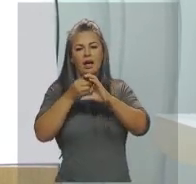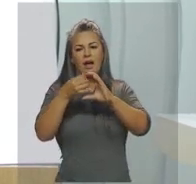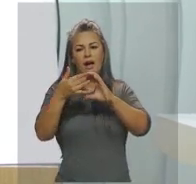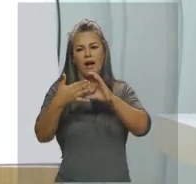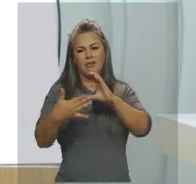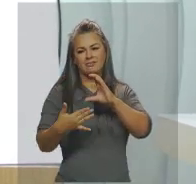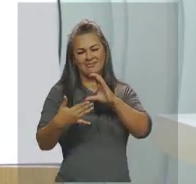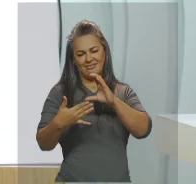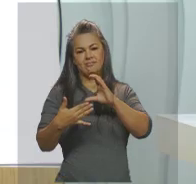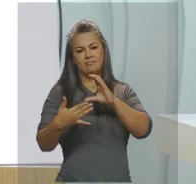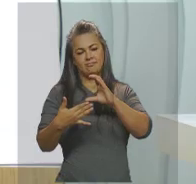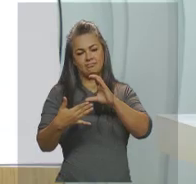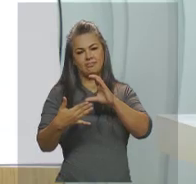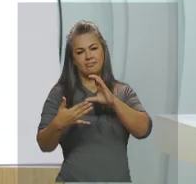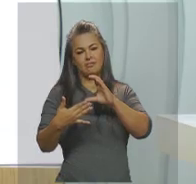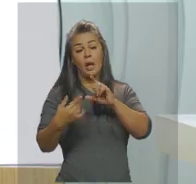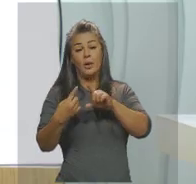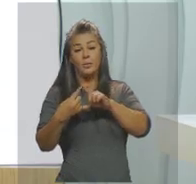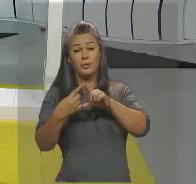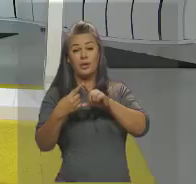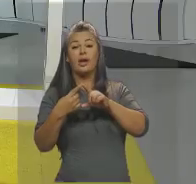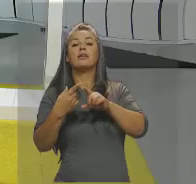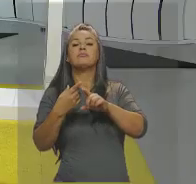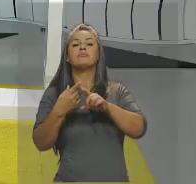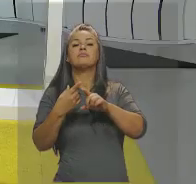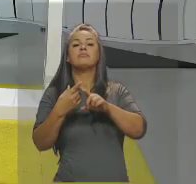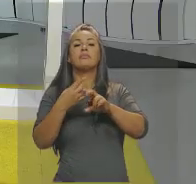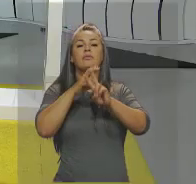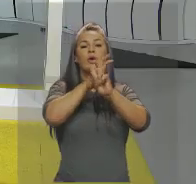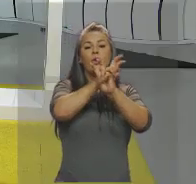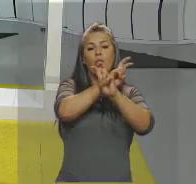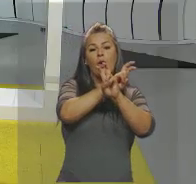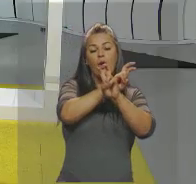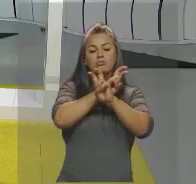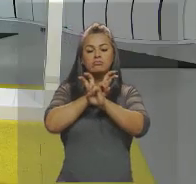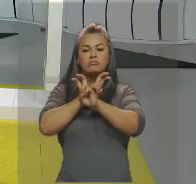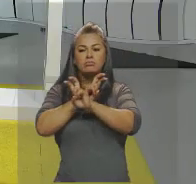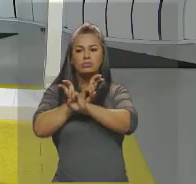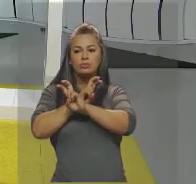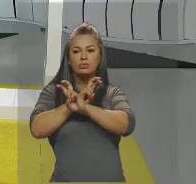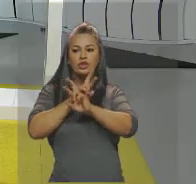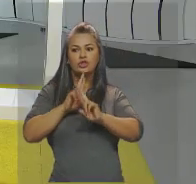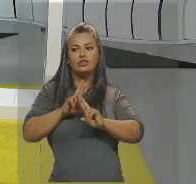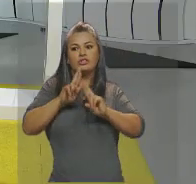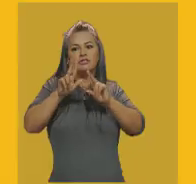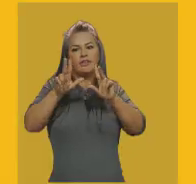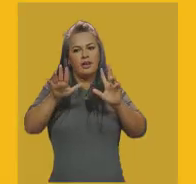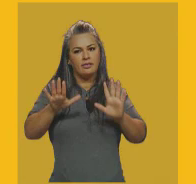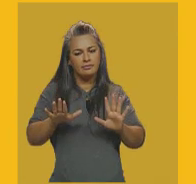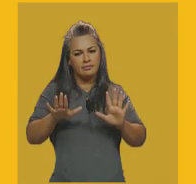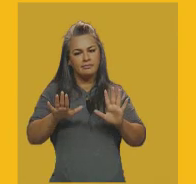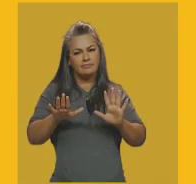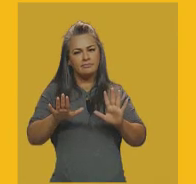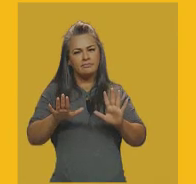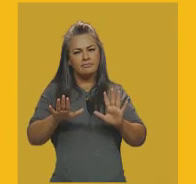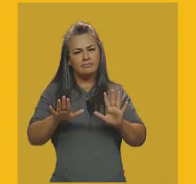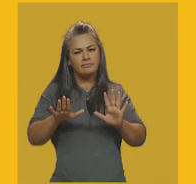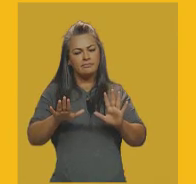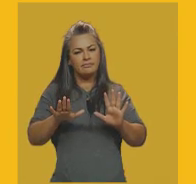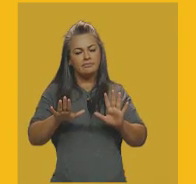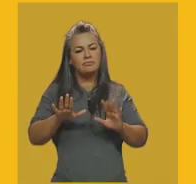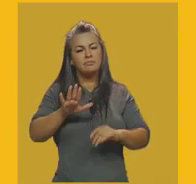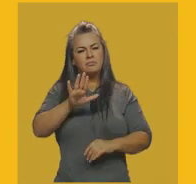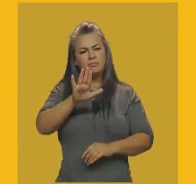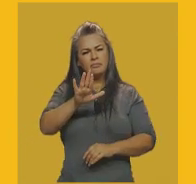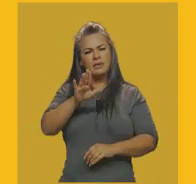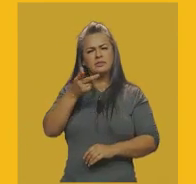vão estar o quê? Em cromossomos diferentes, em locos diferentes. E aí, quando eu falo que o gene